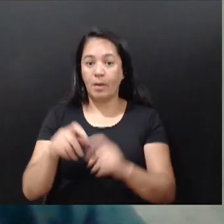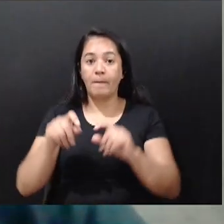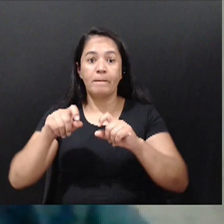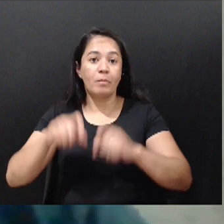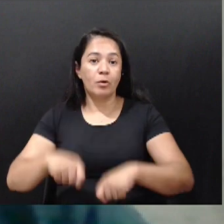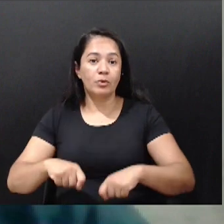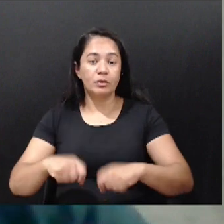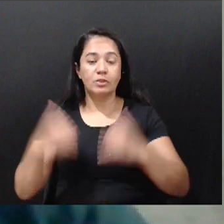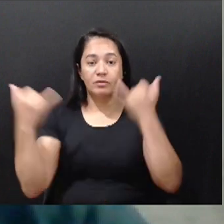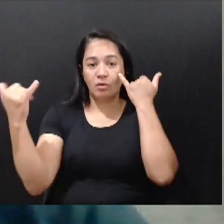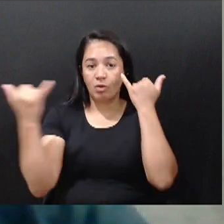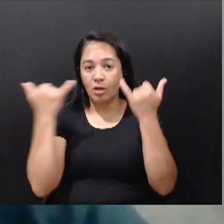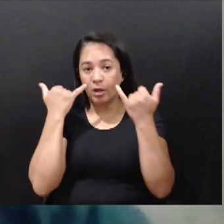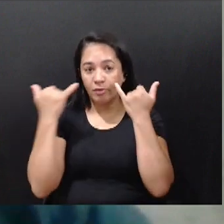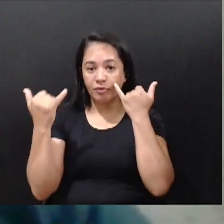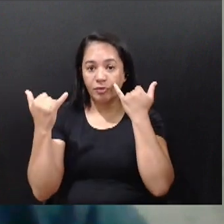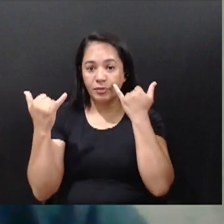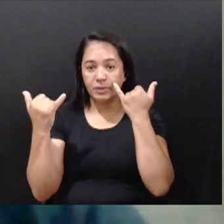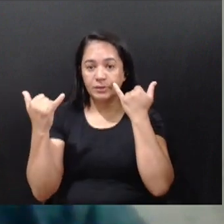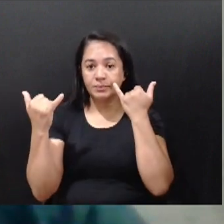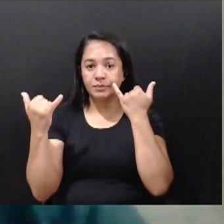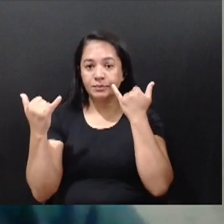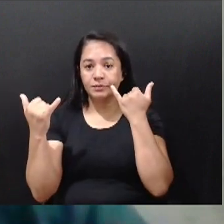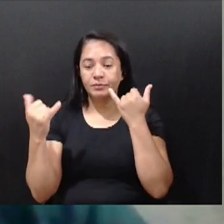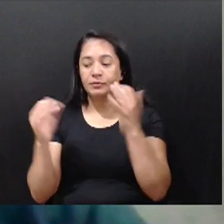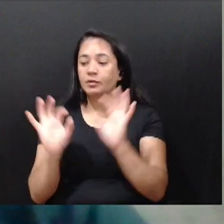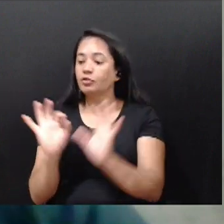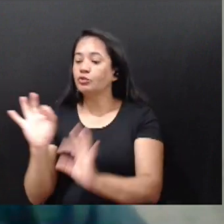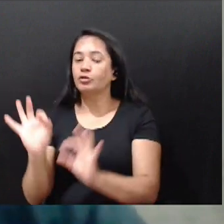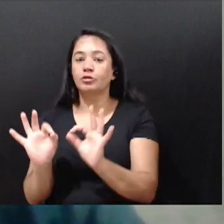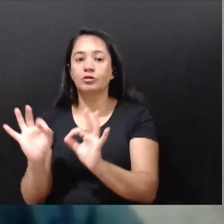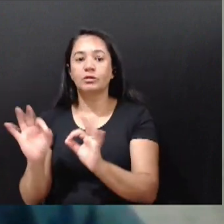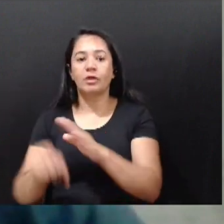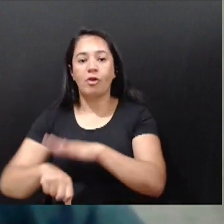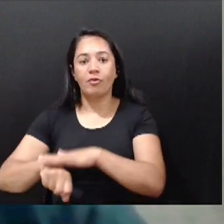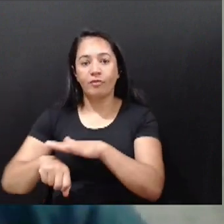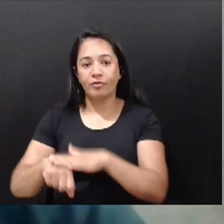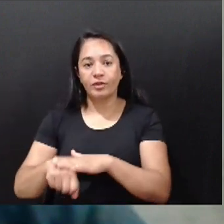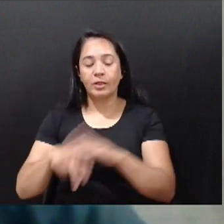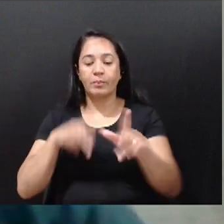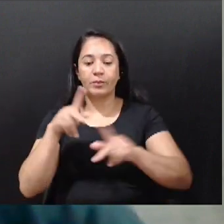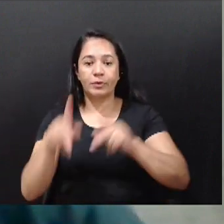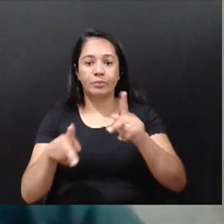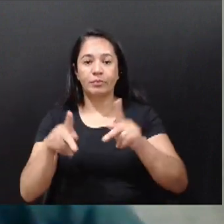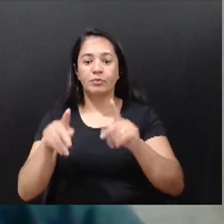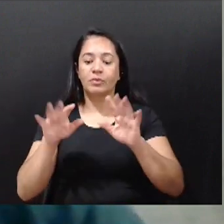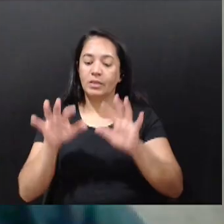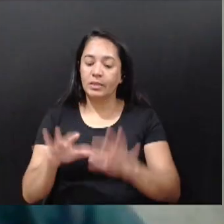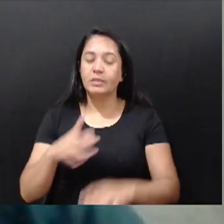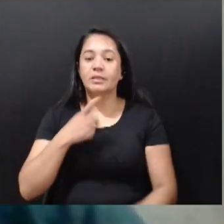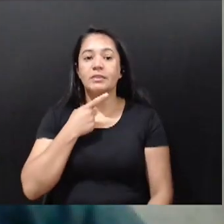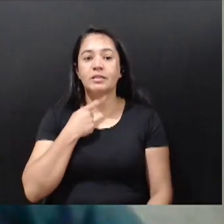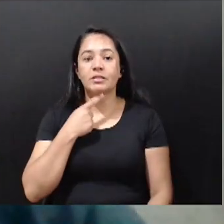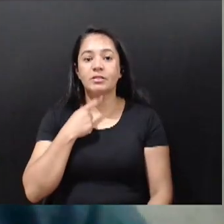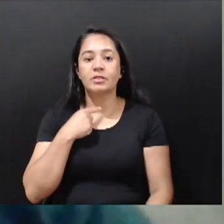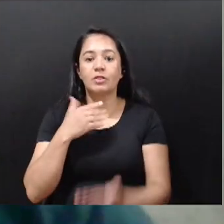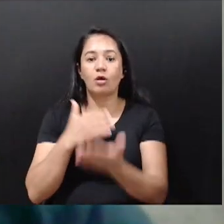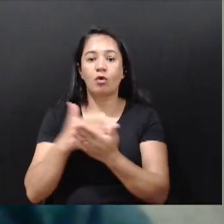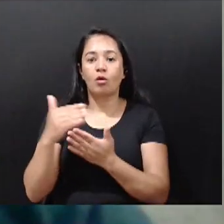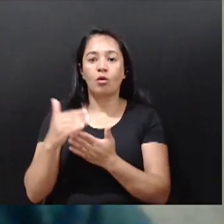informações de benfeitorias realizadas pela população. Então, esse desejo, ele surgiu lá na metade do ano